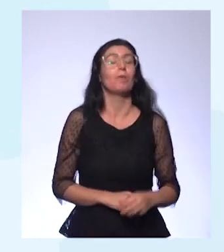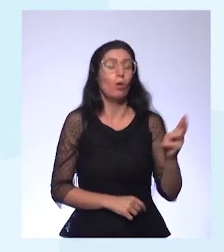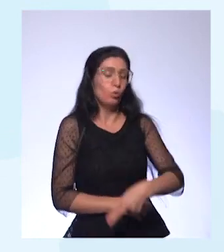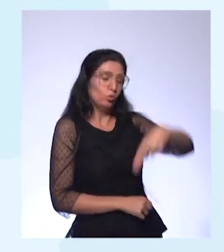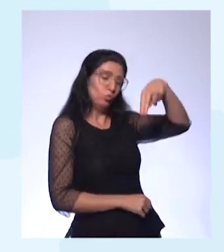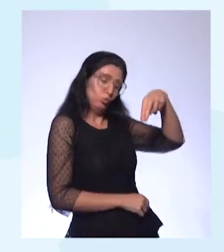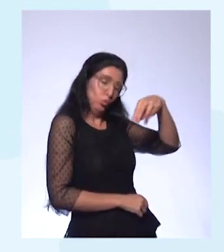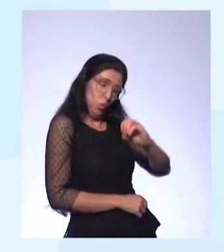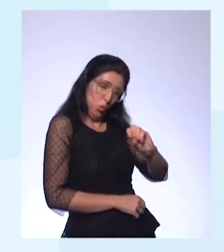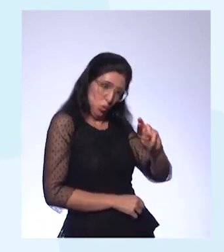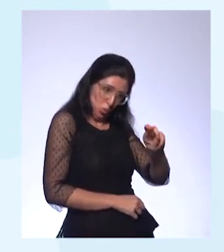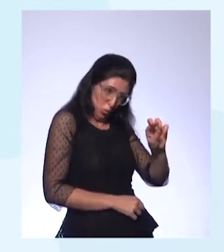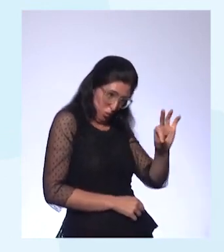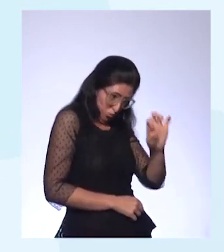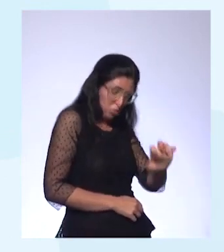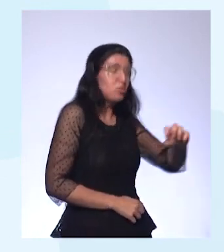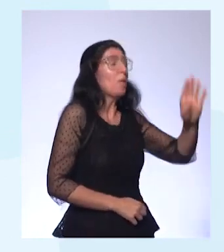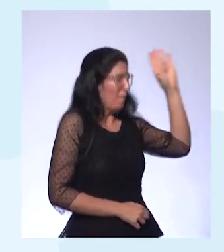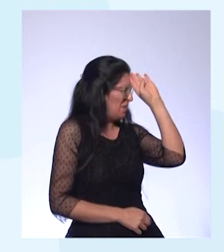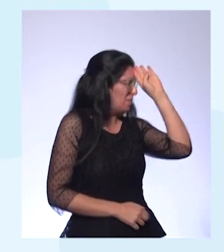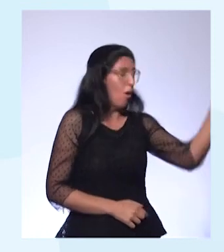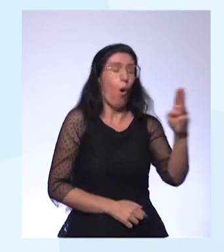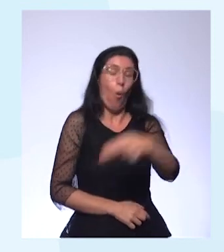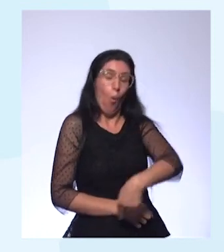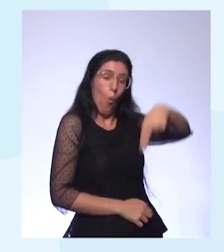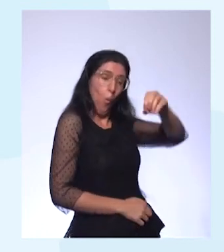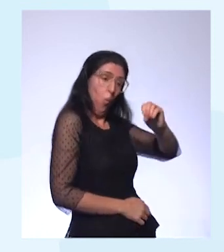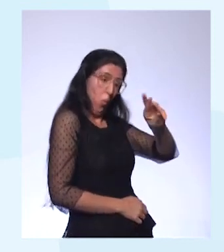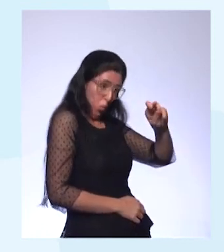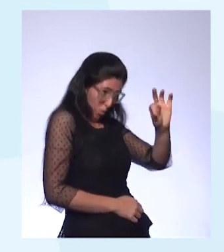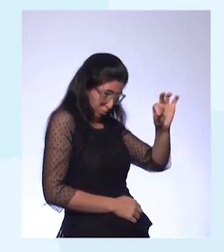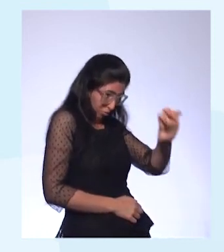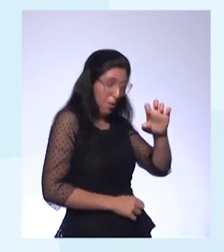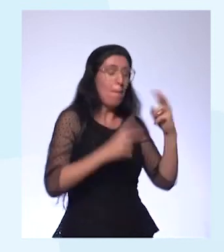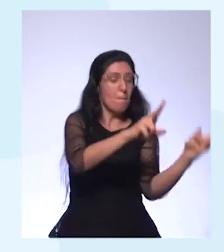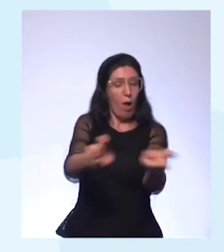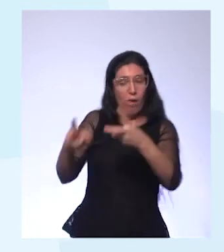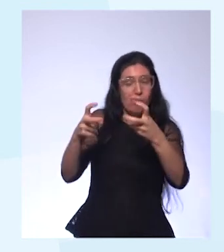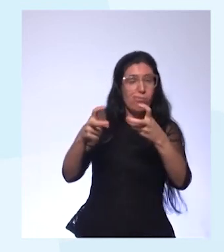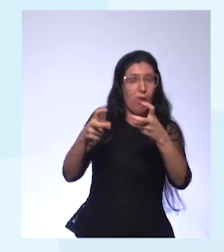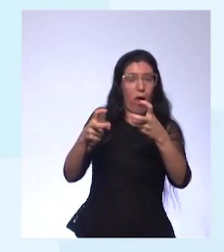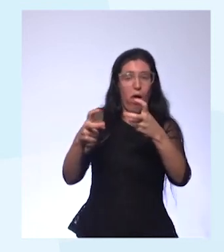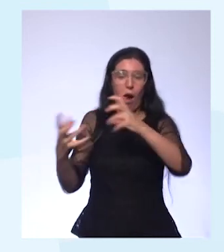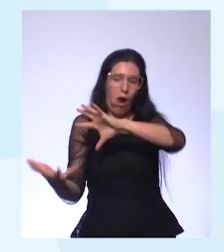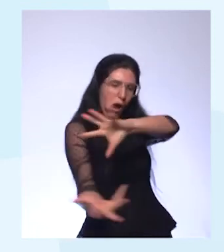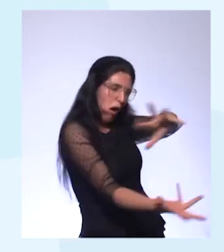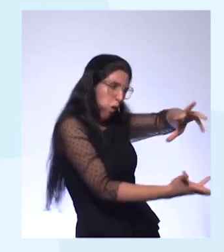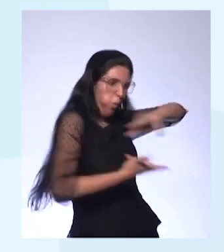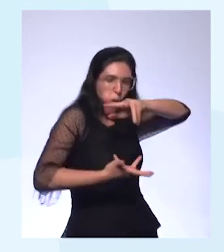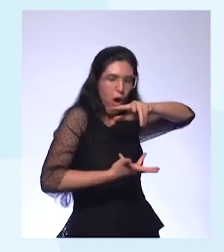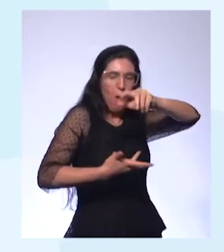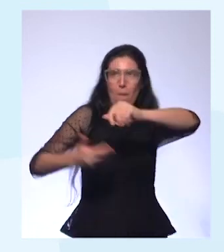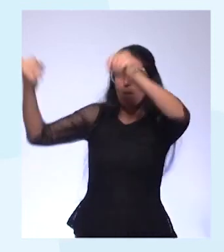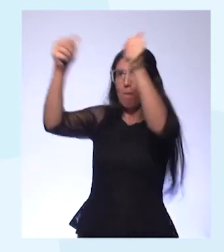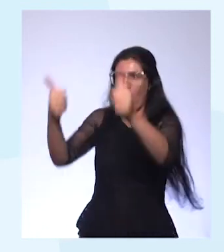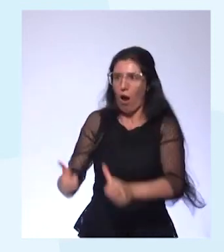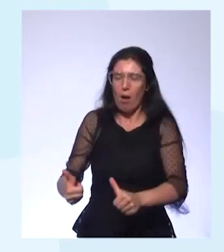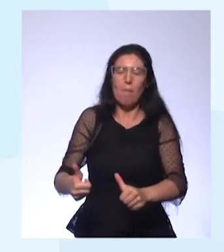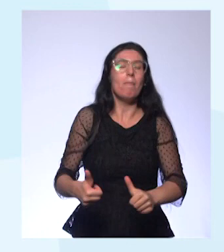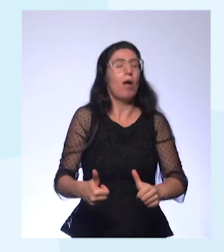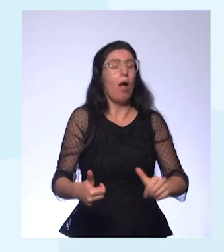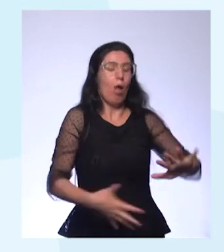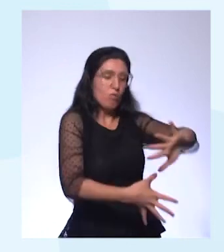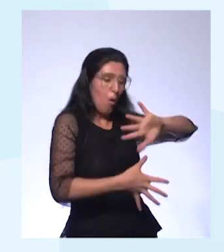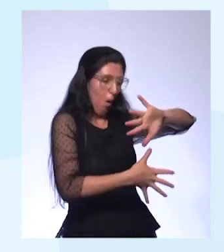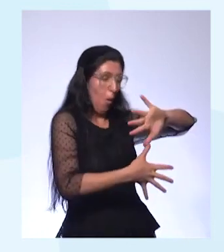norte, principalmente no hemisfério norte. A gente observou no mapa aí, mundi, que boa parte dos continentes